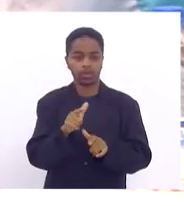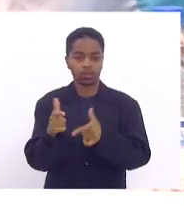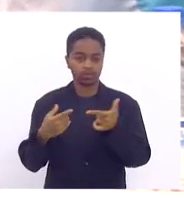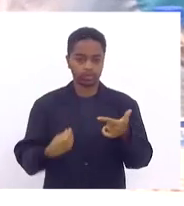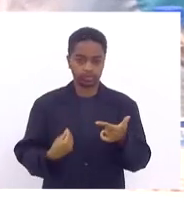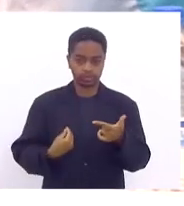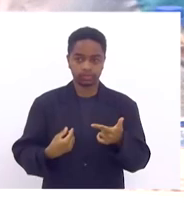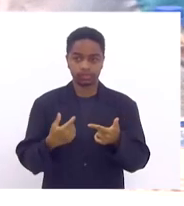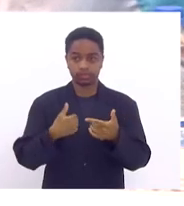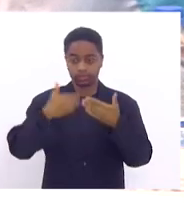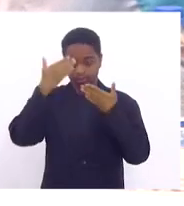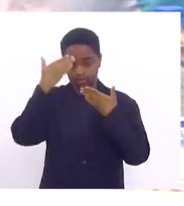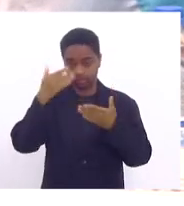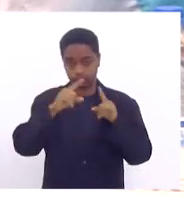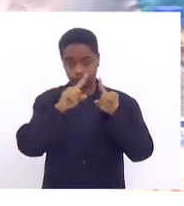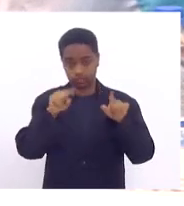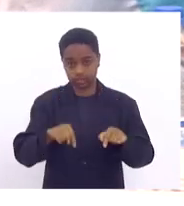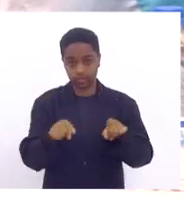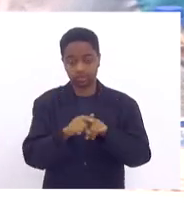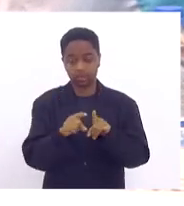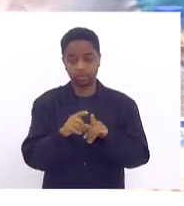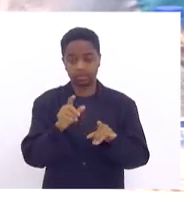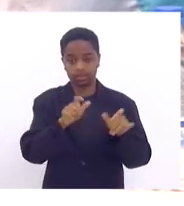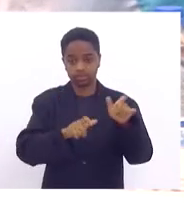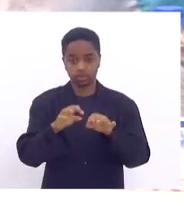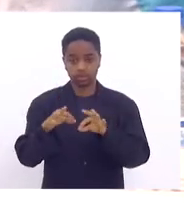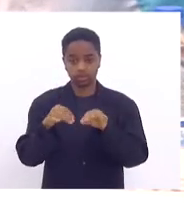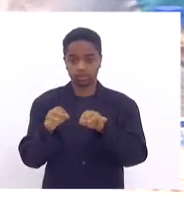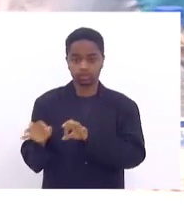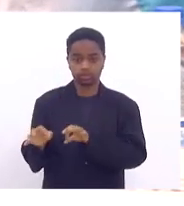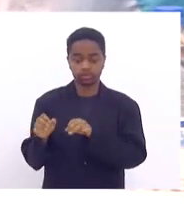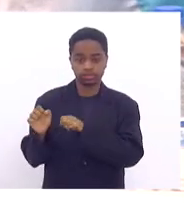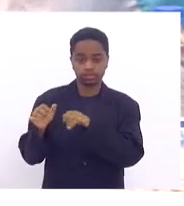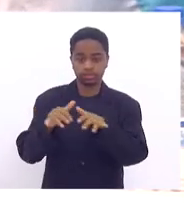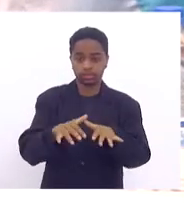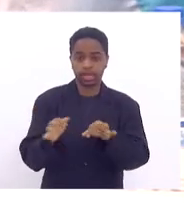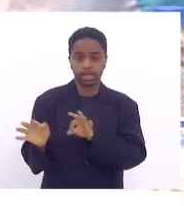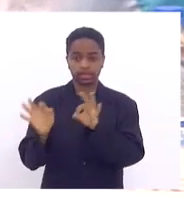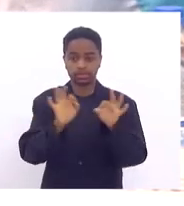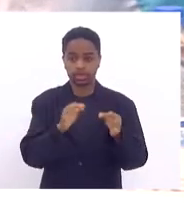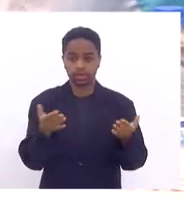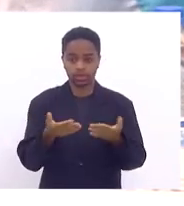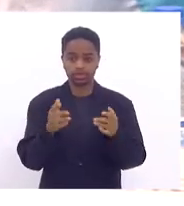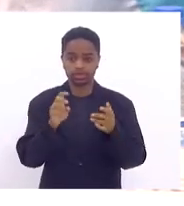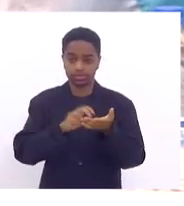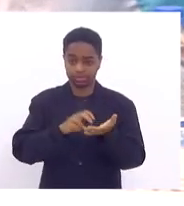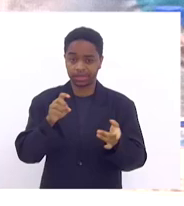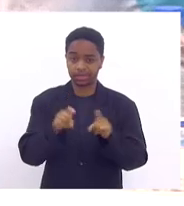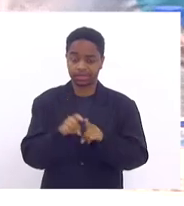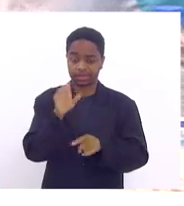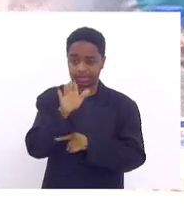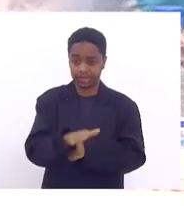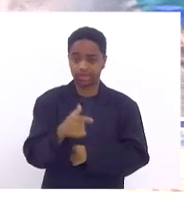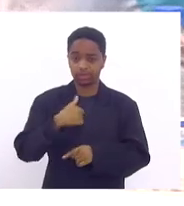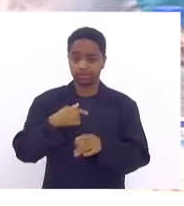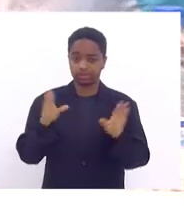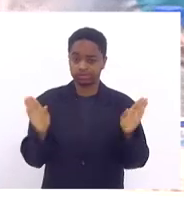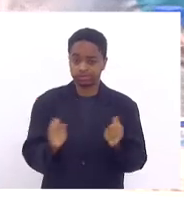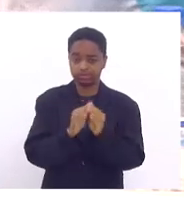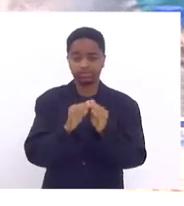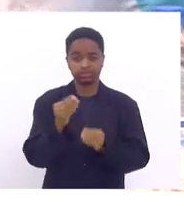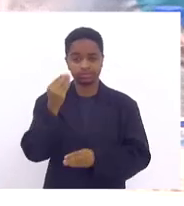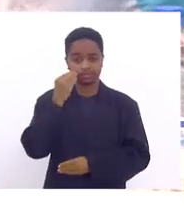engrandecendo obrigado os servidores e a todos que vieram de Fora para acompanhar essa manhã agora à tarde V também serei breve para